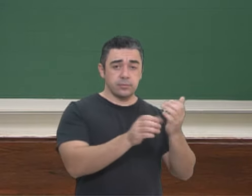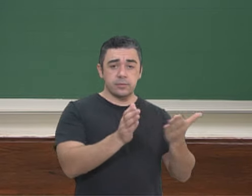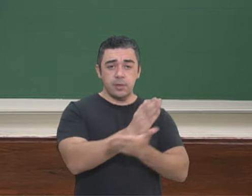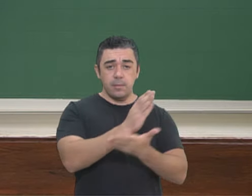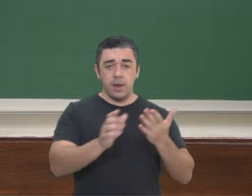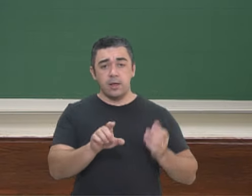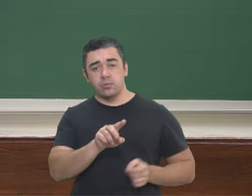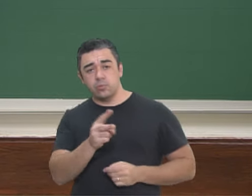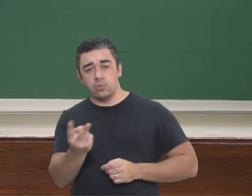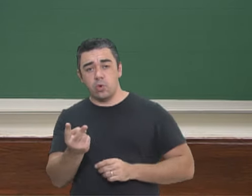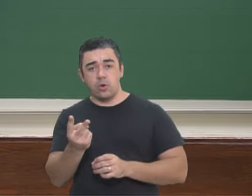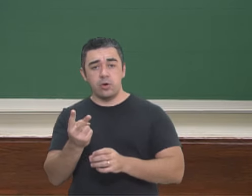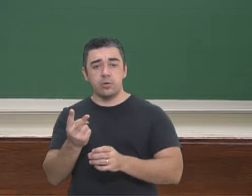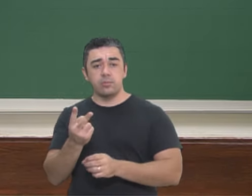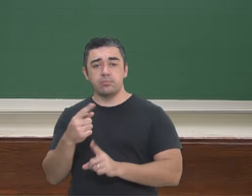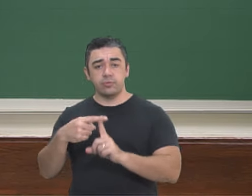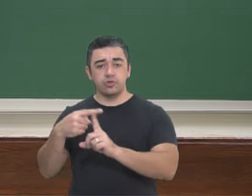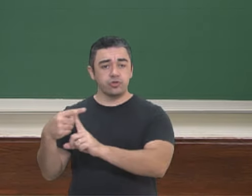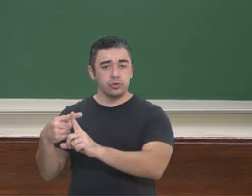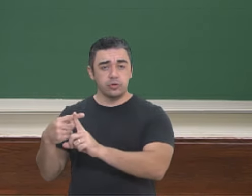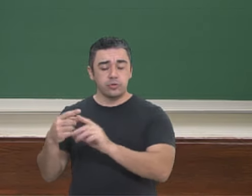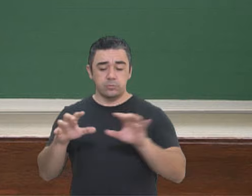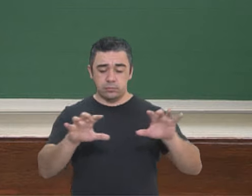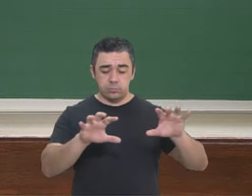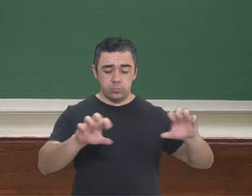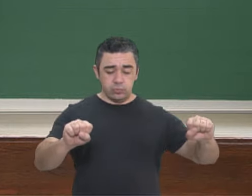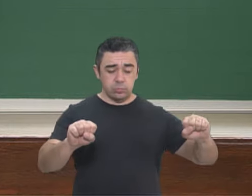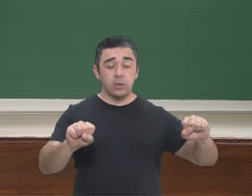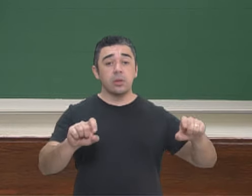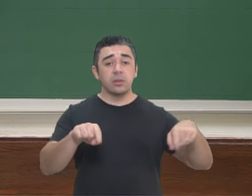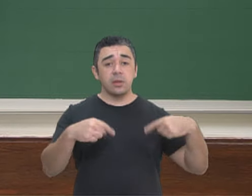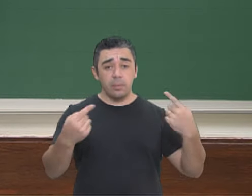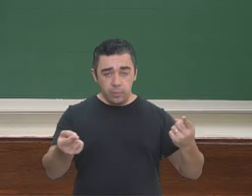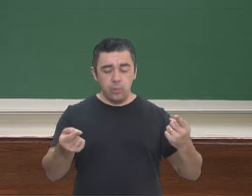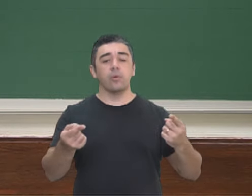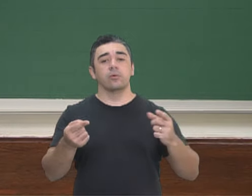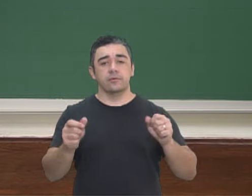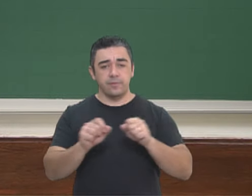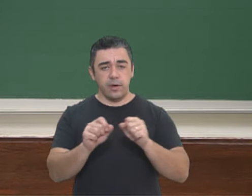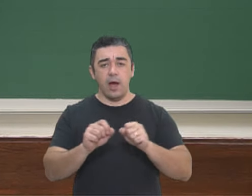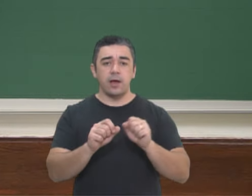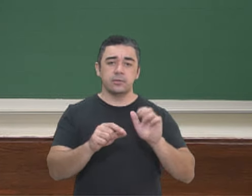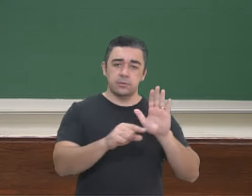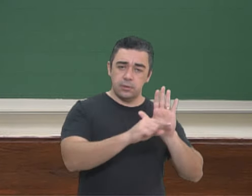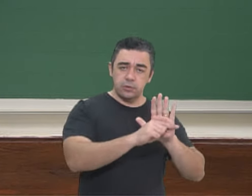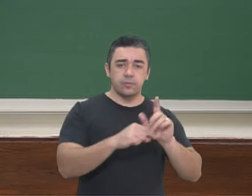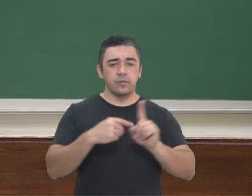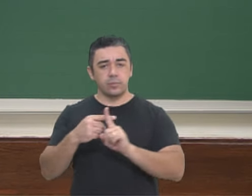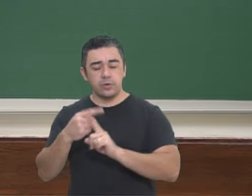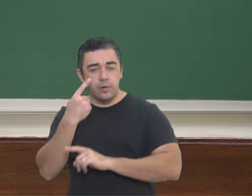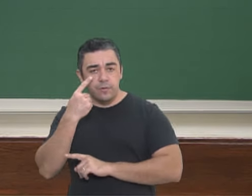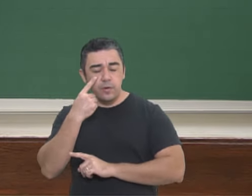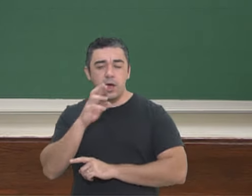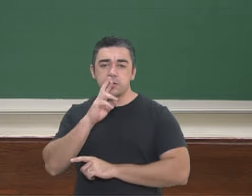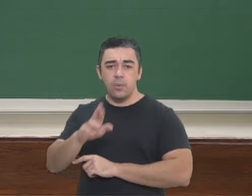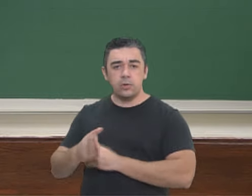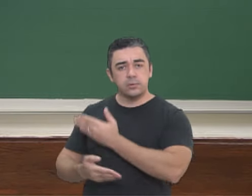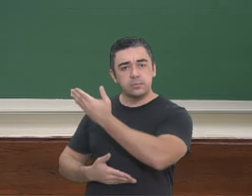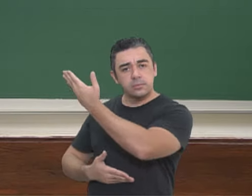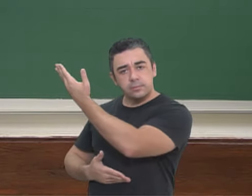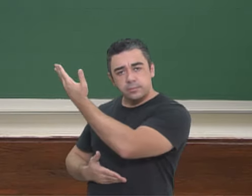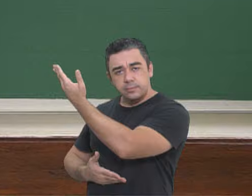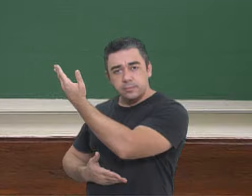valores positivos para ir e valores negativos para vindas. Então, na primeira vez que ela acionou o controle,